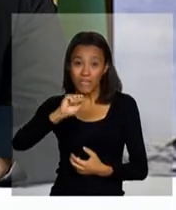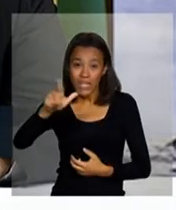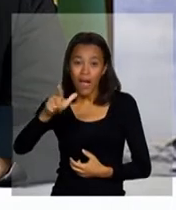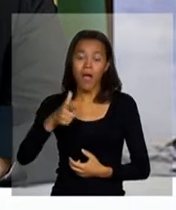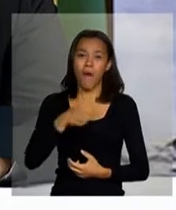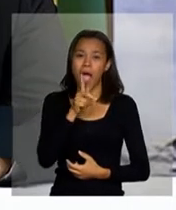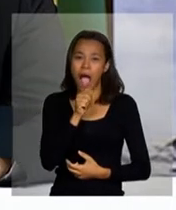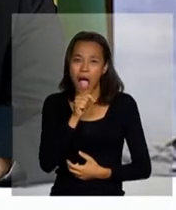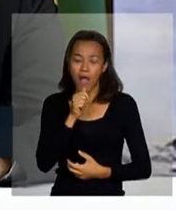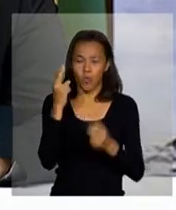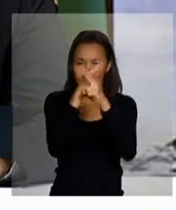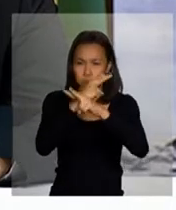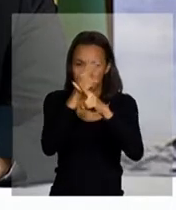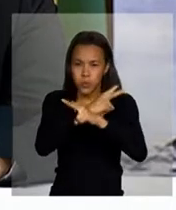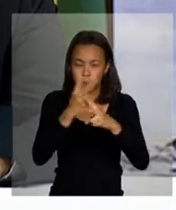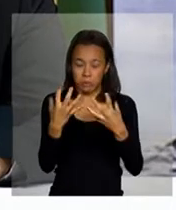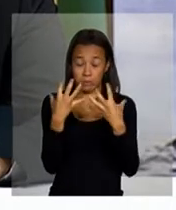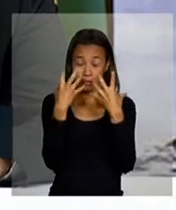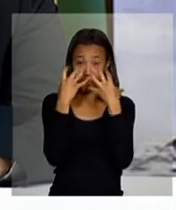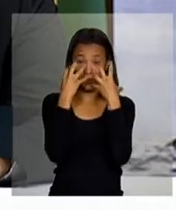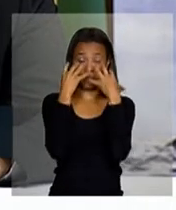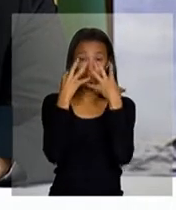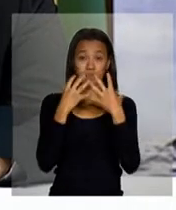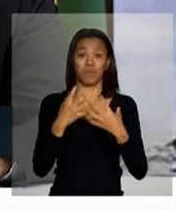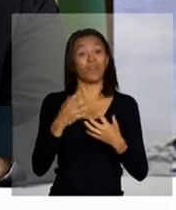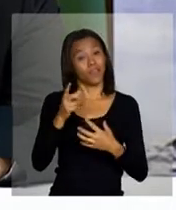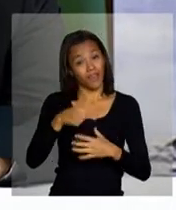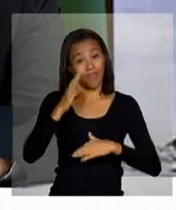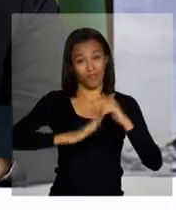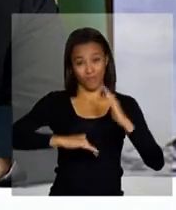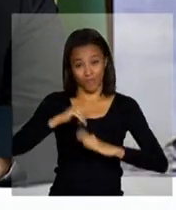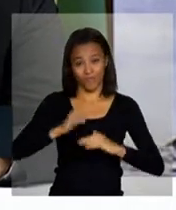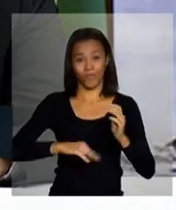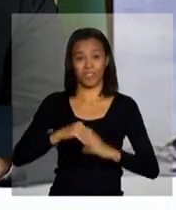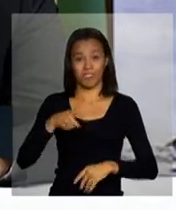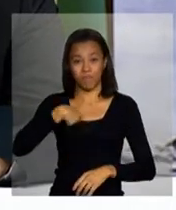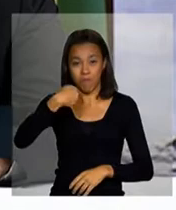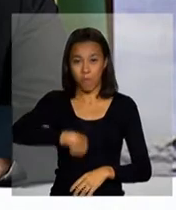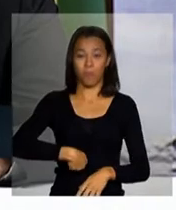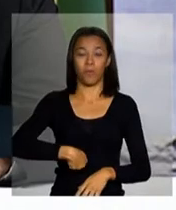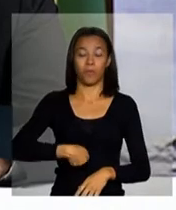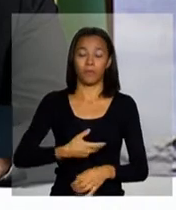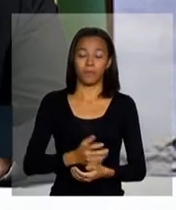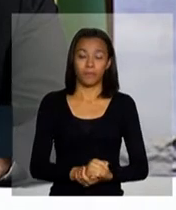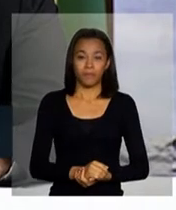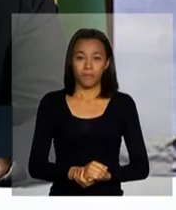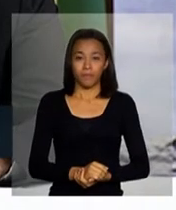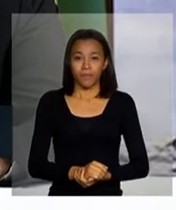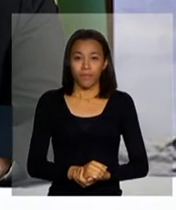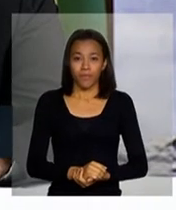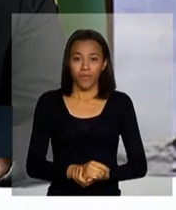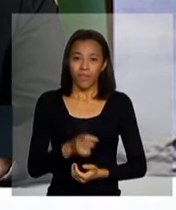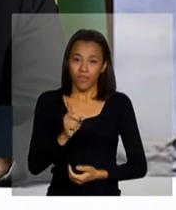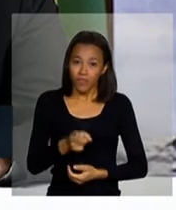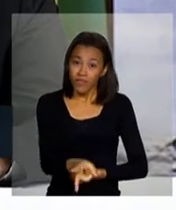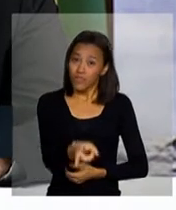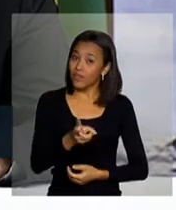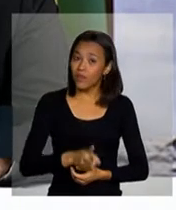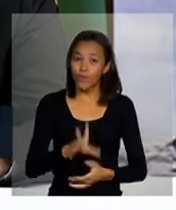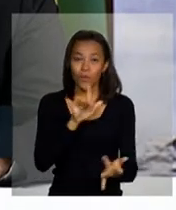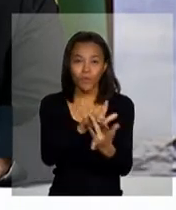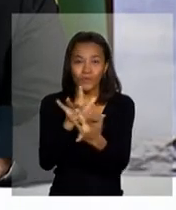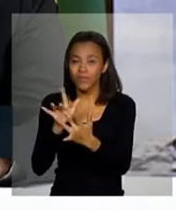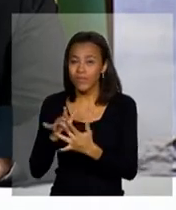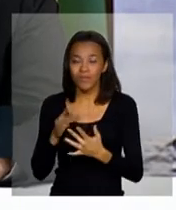do mar, pelo vento, que a sua profissão impõe como uma contingência